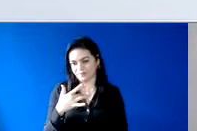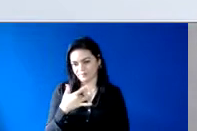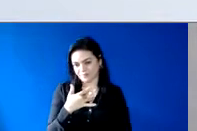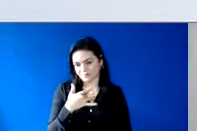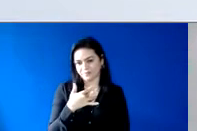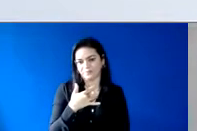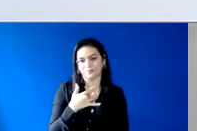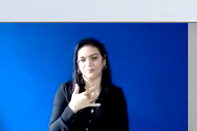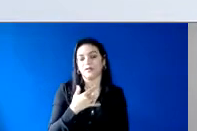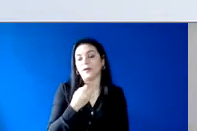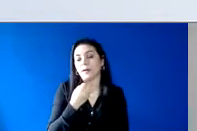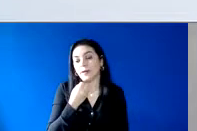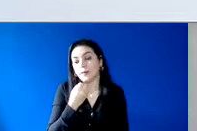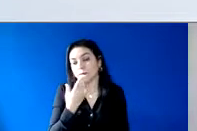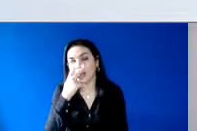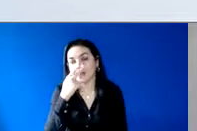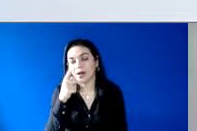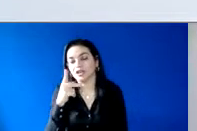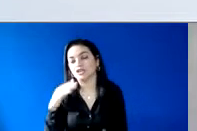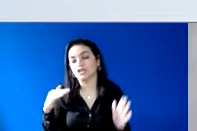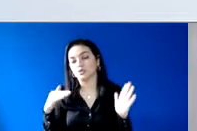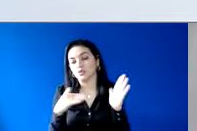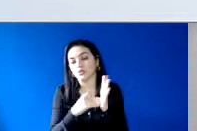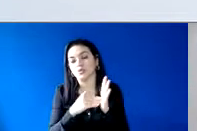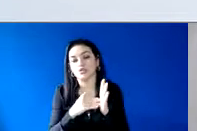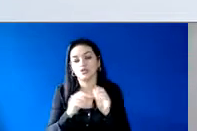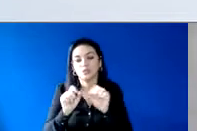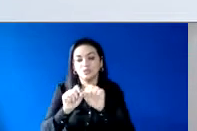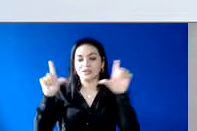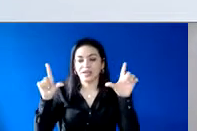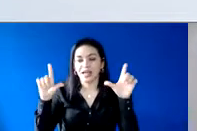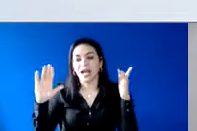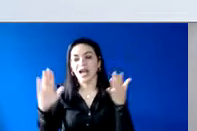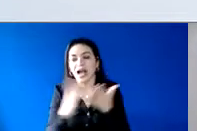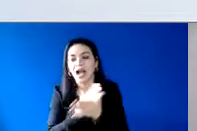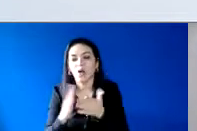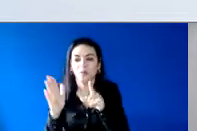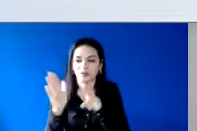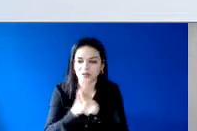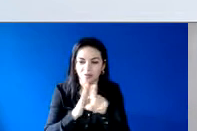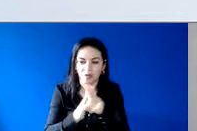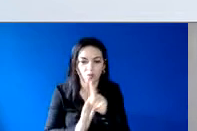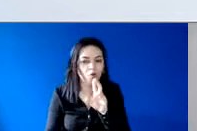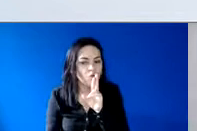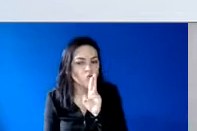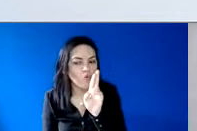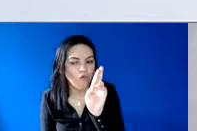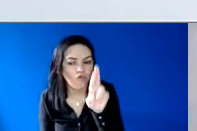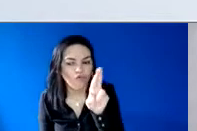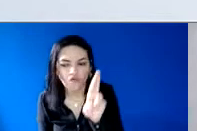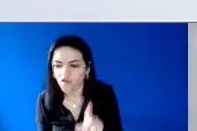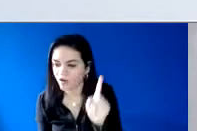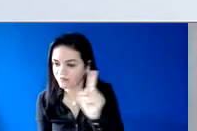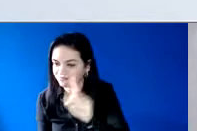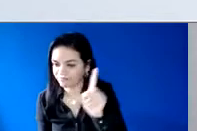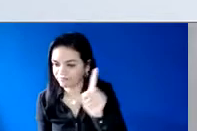Bem, eu acho que esse vai ser meu último slide, e aí eu tenho assim, apenas algumas perguntas para fazer. Eu não vou responder essas perguntas, eu queria deixar essas perguntas